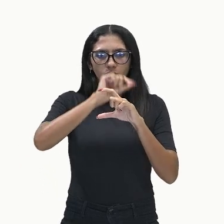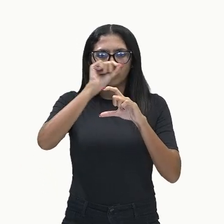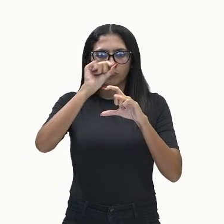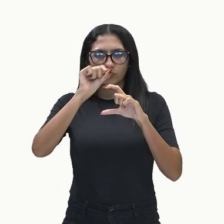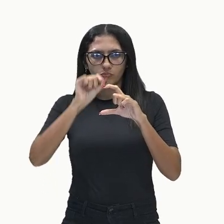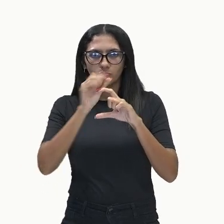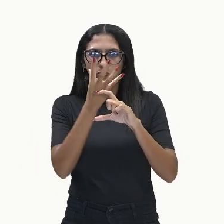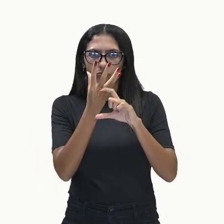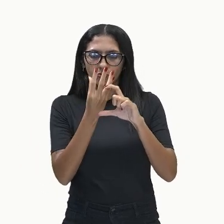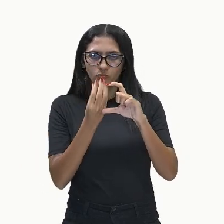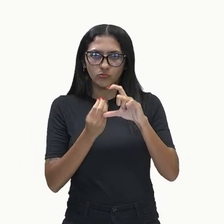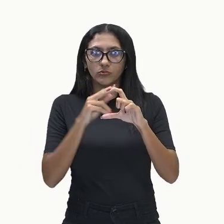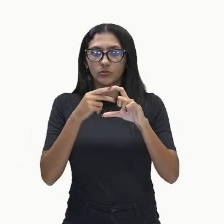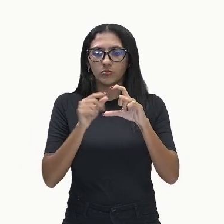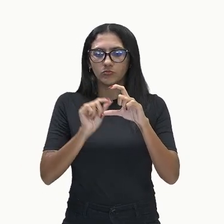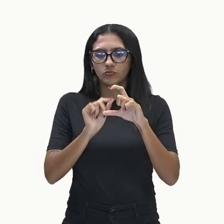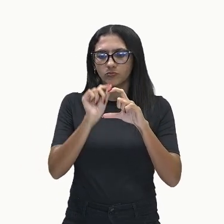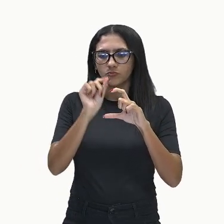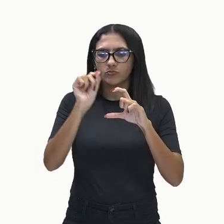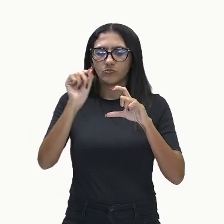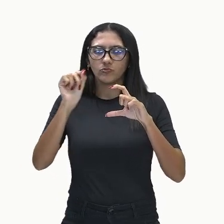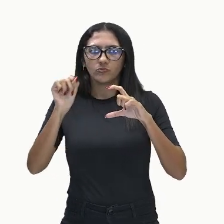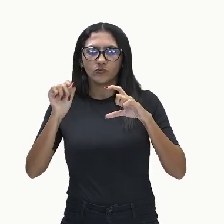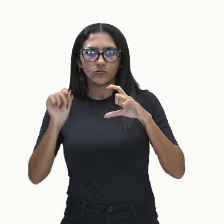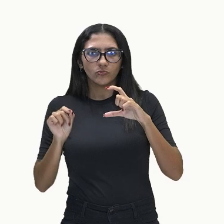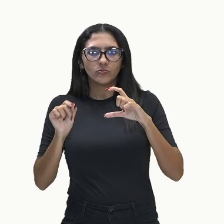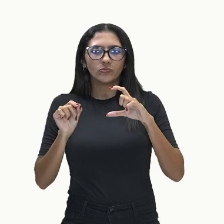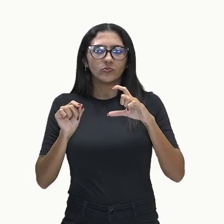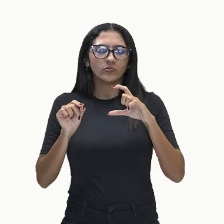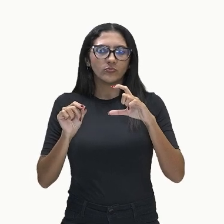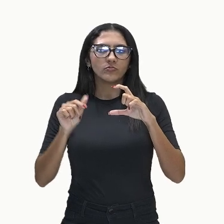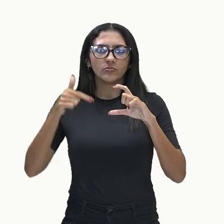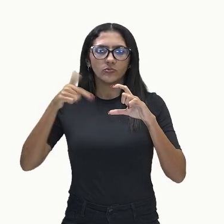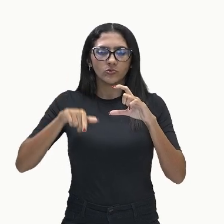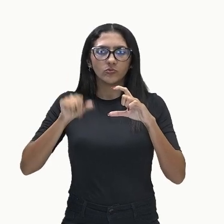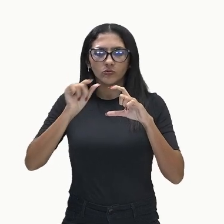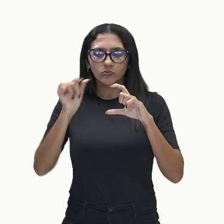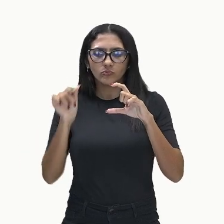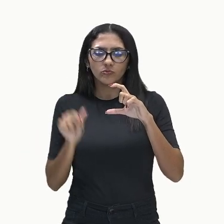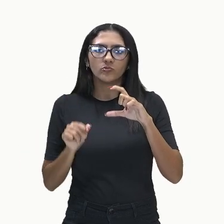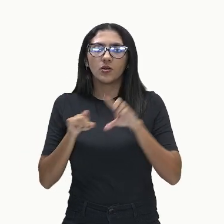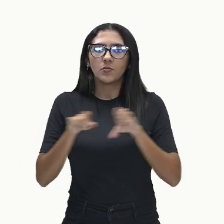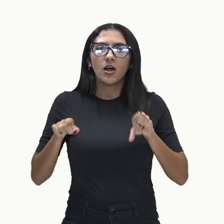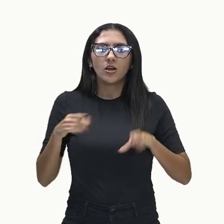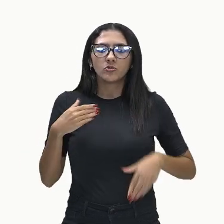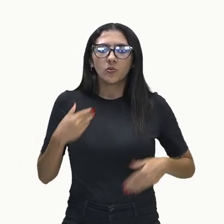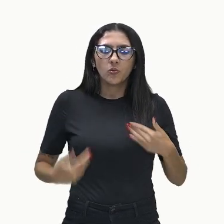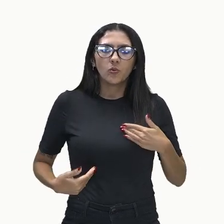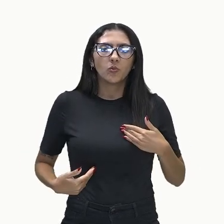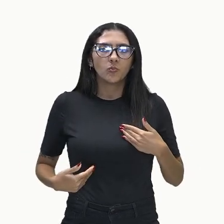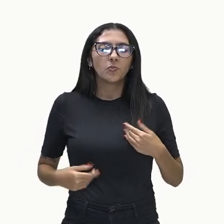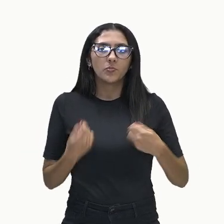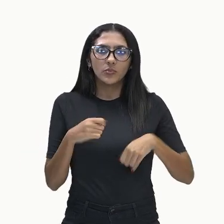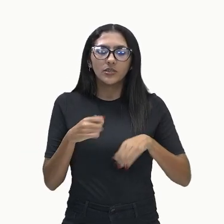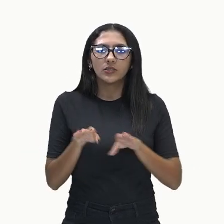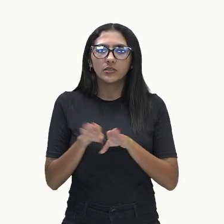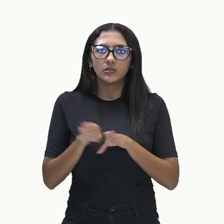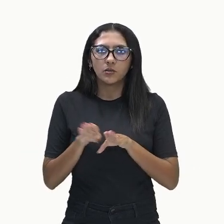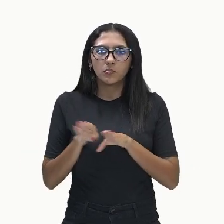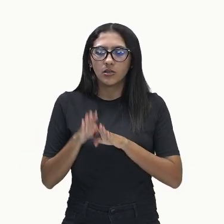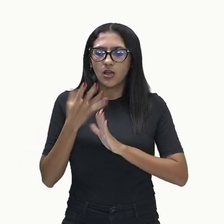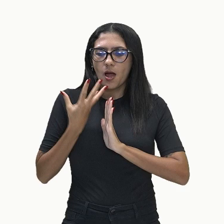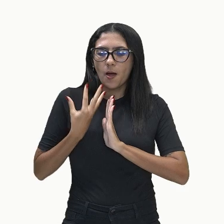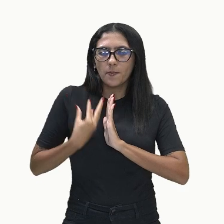vai ser passado pela cápsula de Bowen, mas o nosso corpo precisa reter a